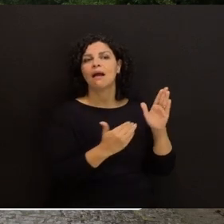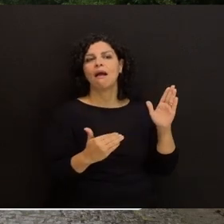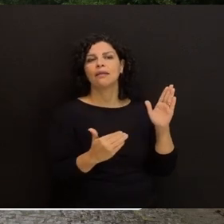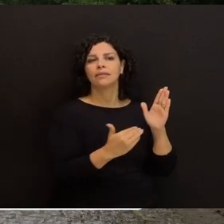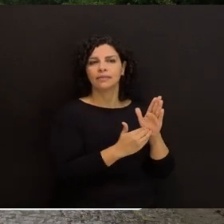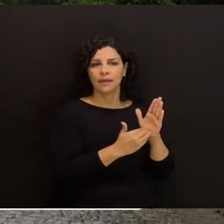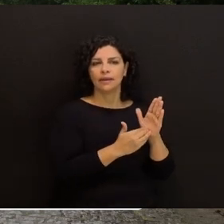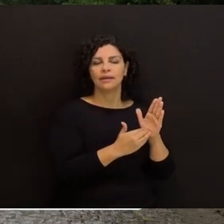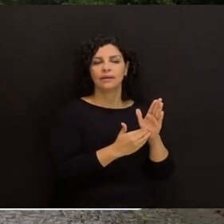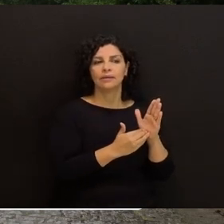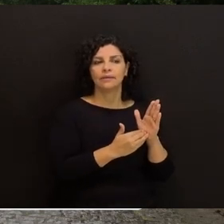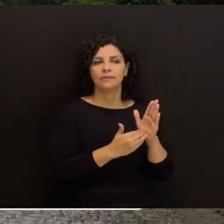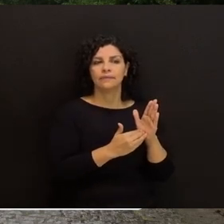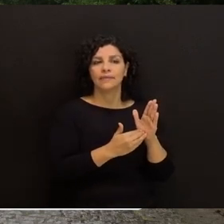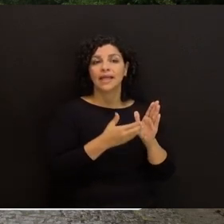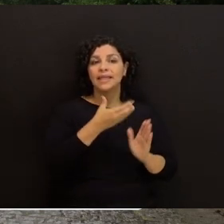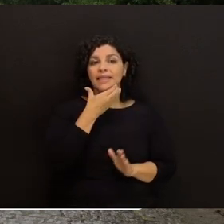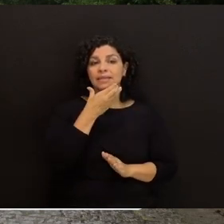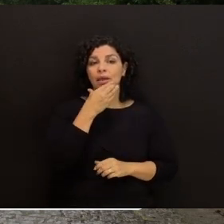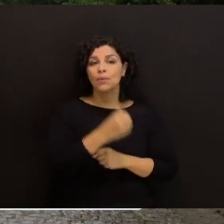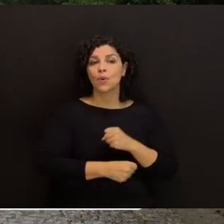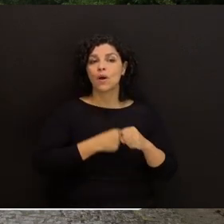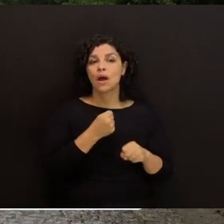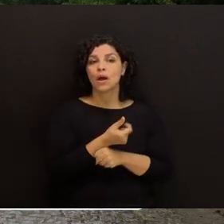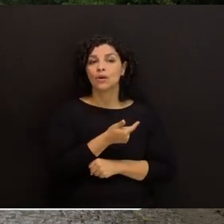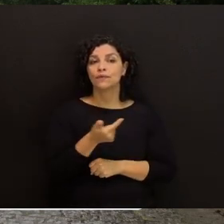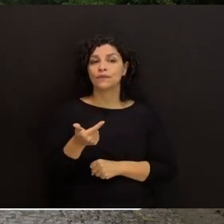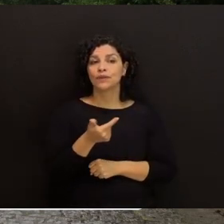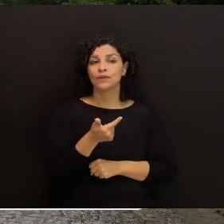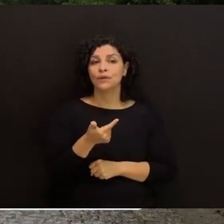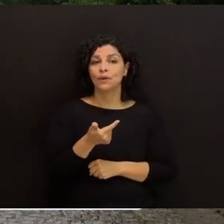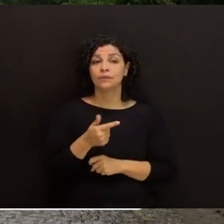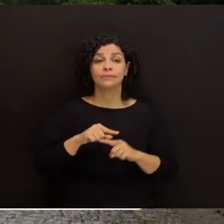cumpridas até dezembro de 2022